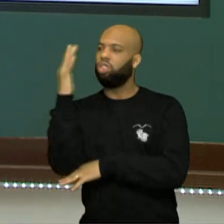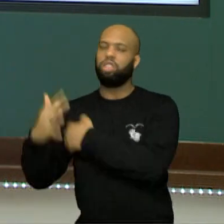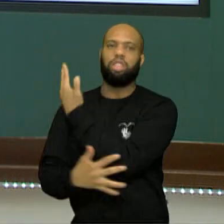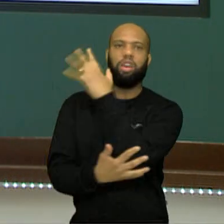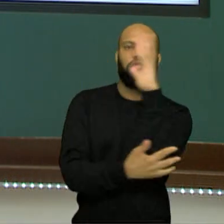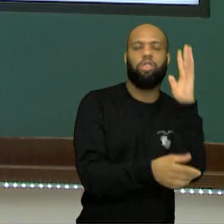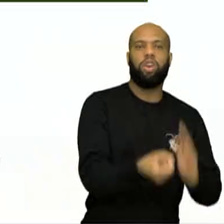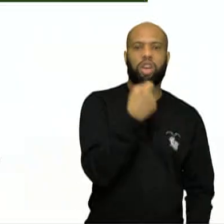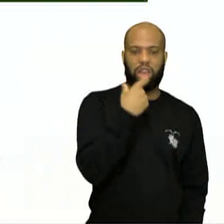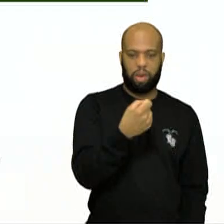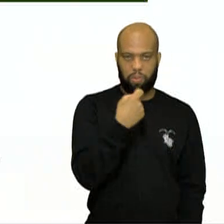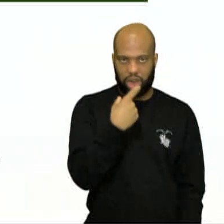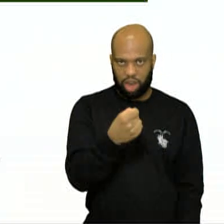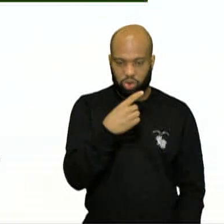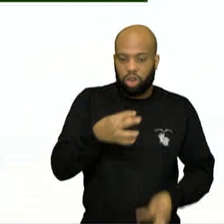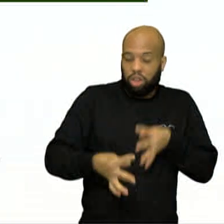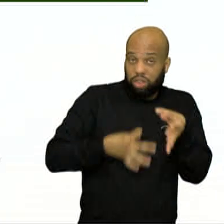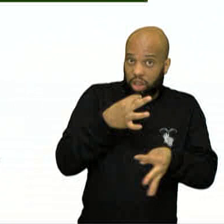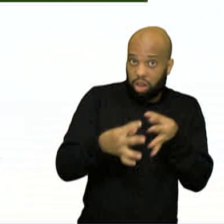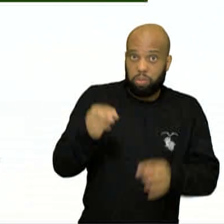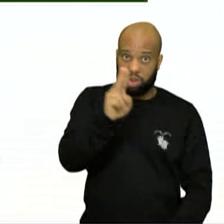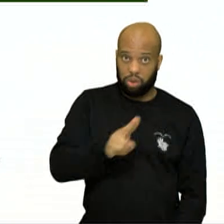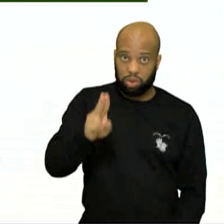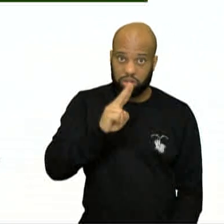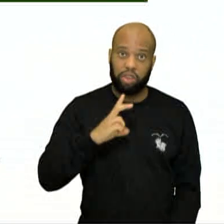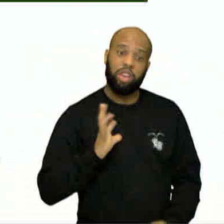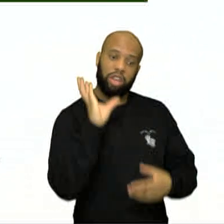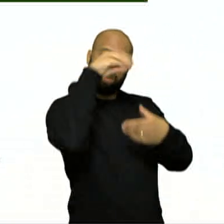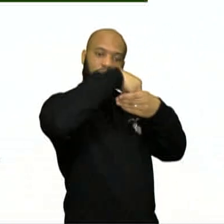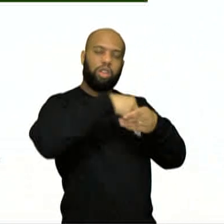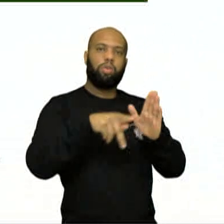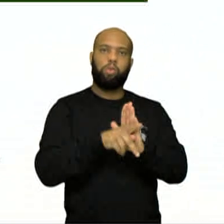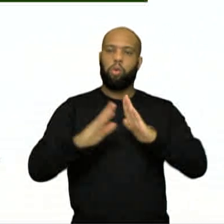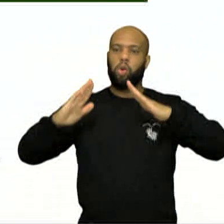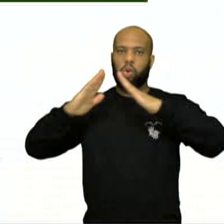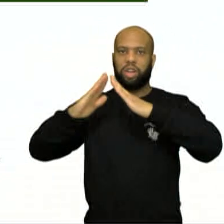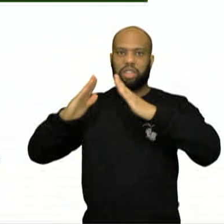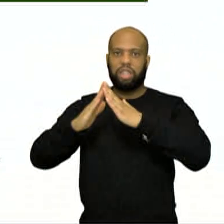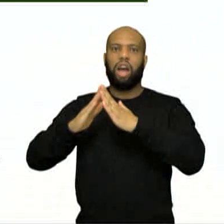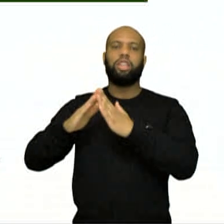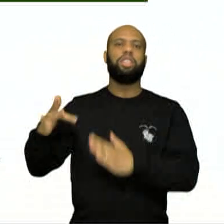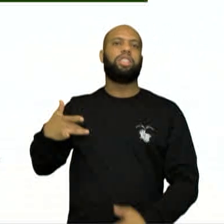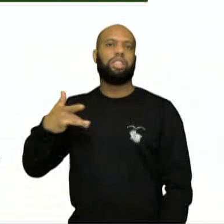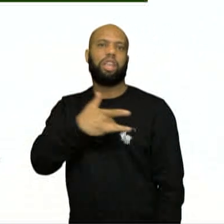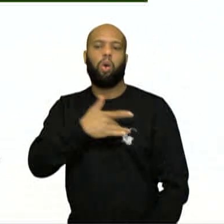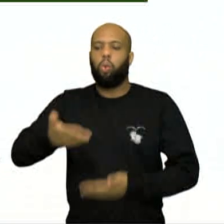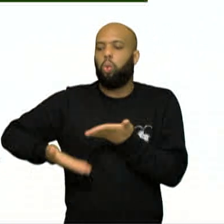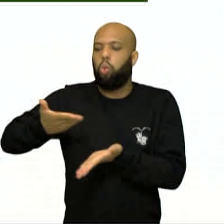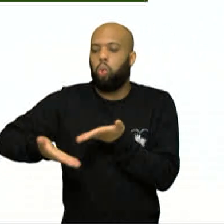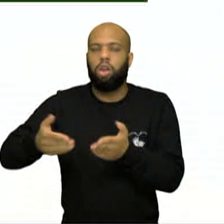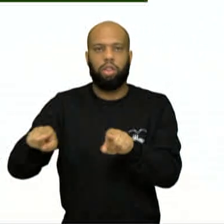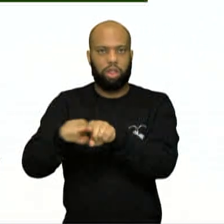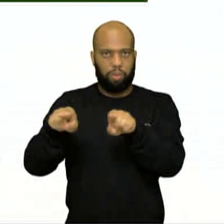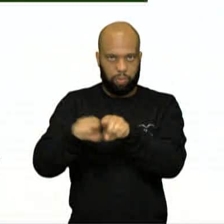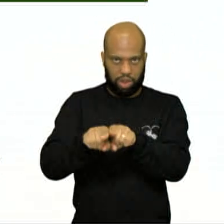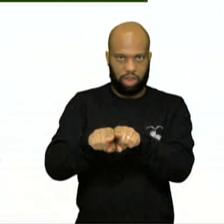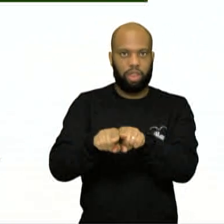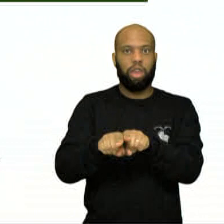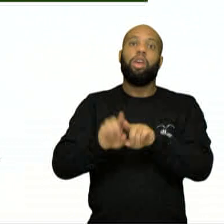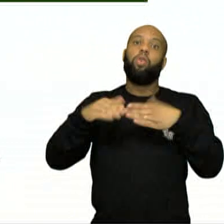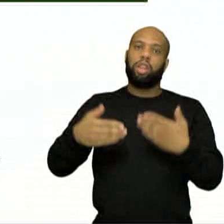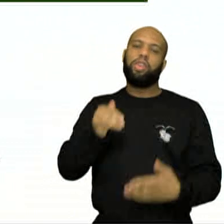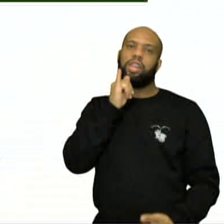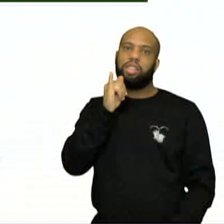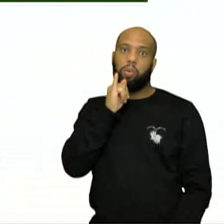medicinais e dos fitoterápicos dentro de postos de saúde, de unidades de atendimento de saúde, seja de